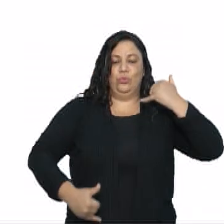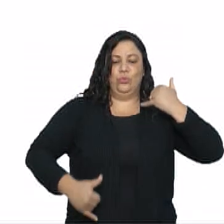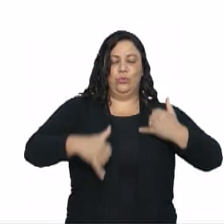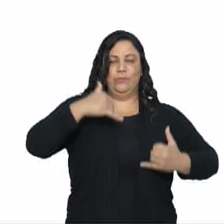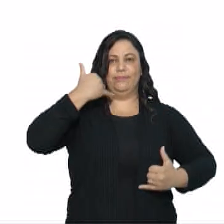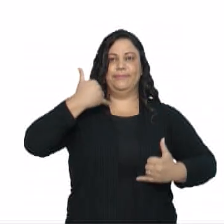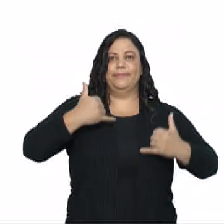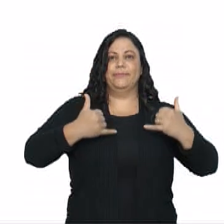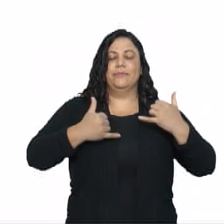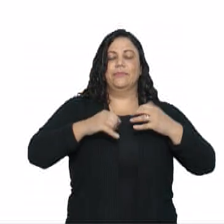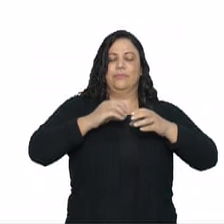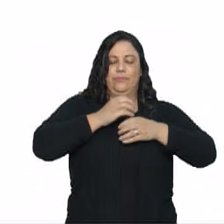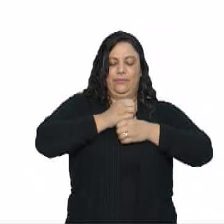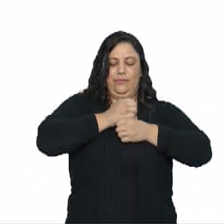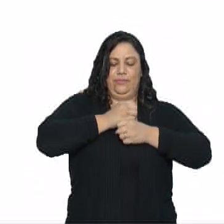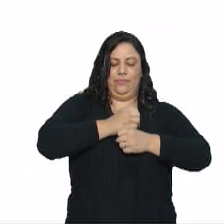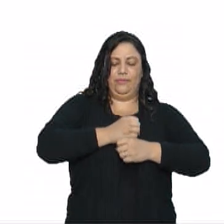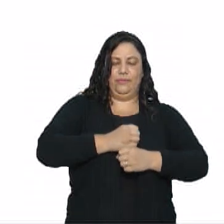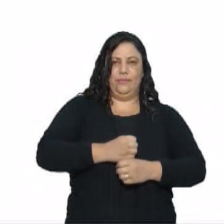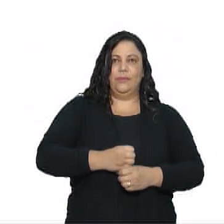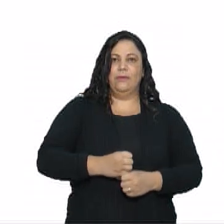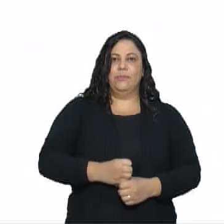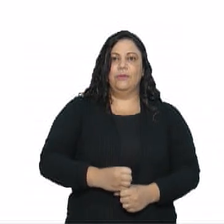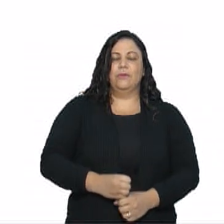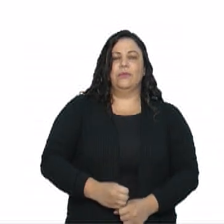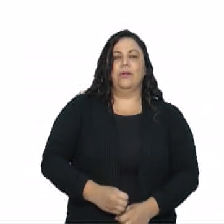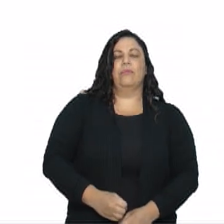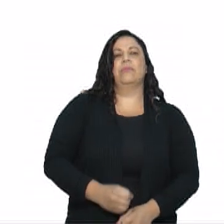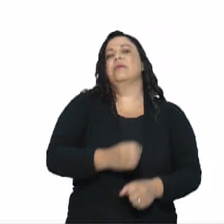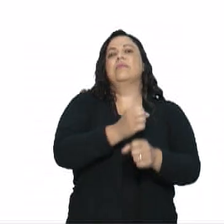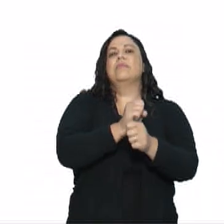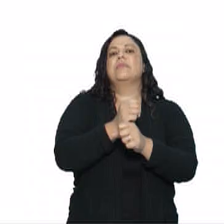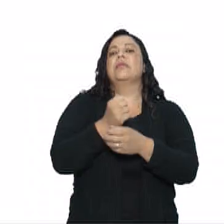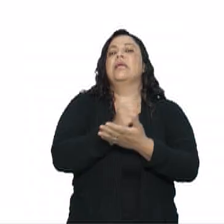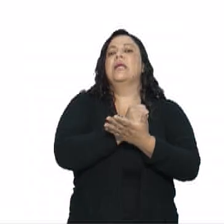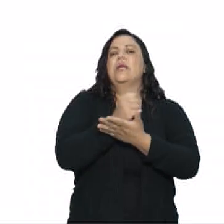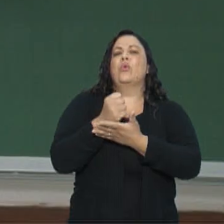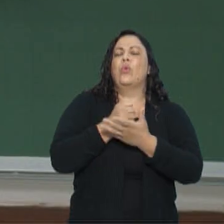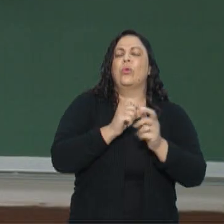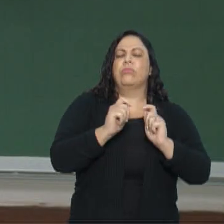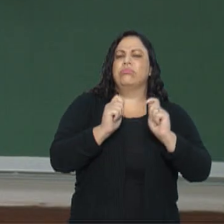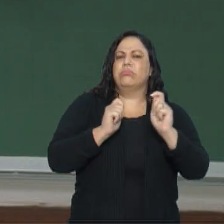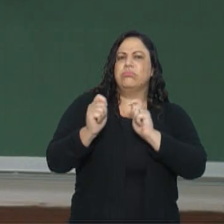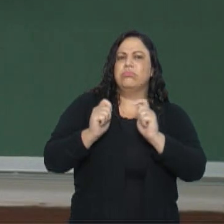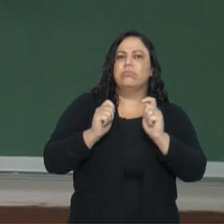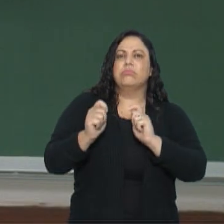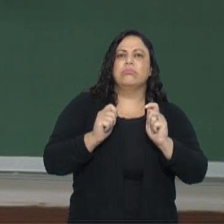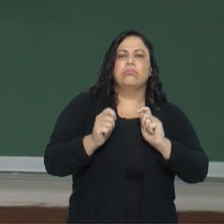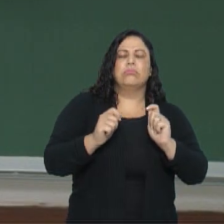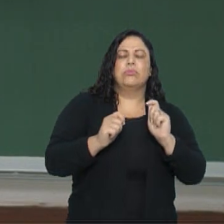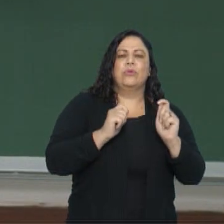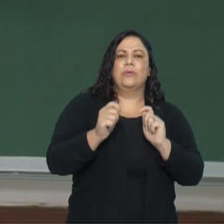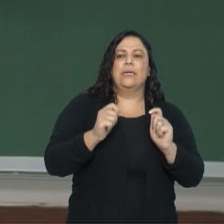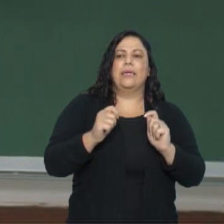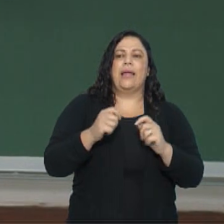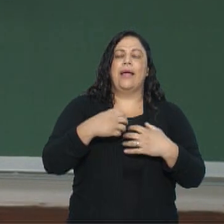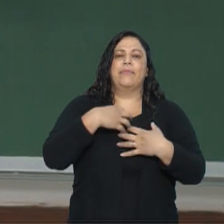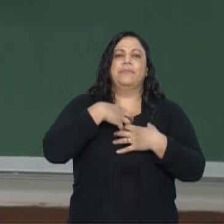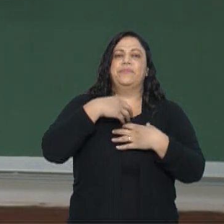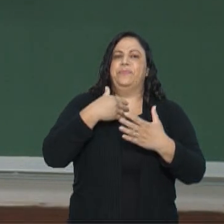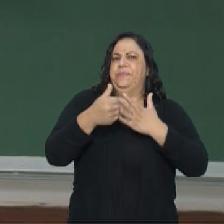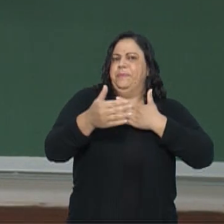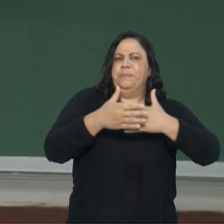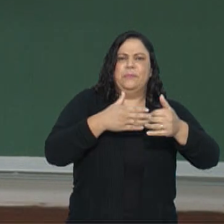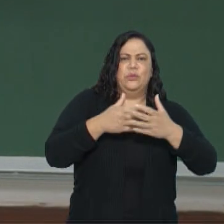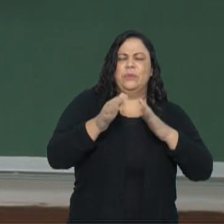restante do corpo, né? E coordenar atos involuntários. Lembra dessa palavra involuntário que